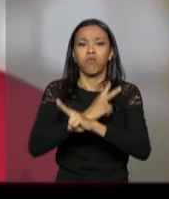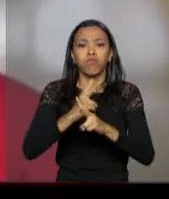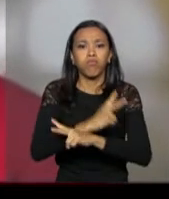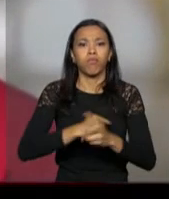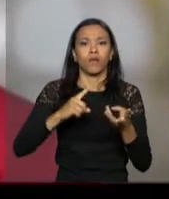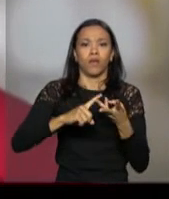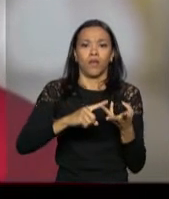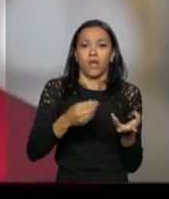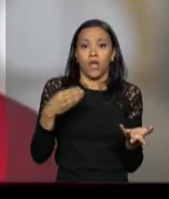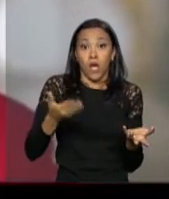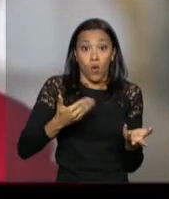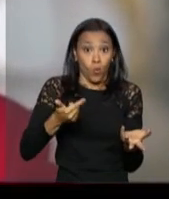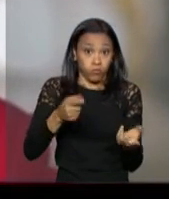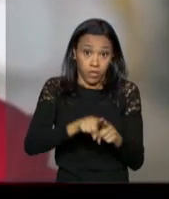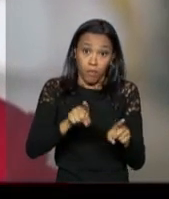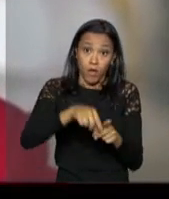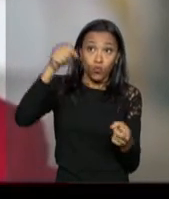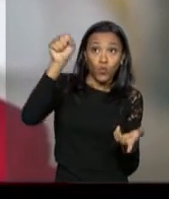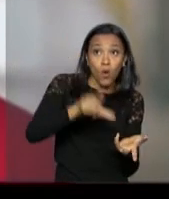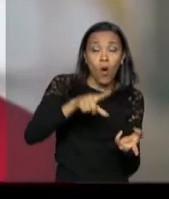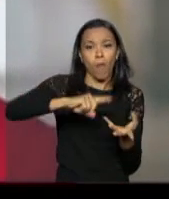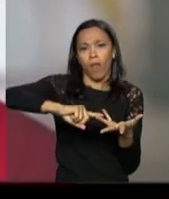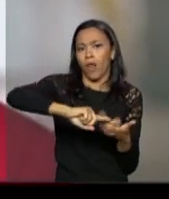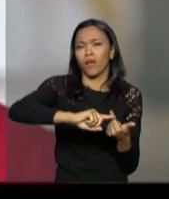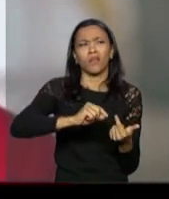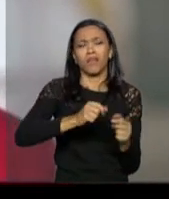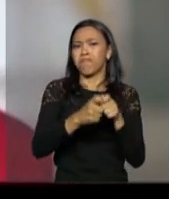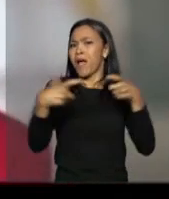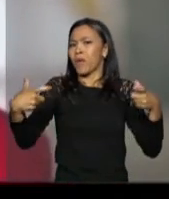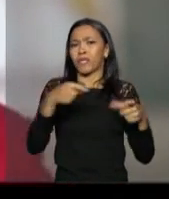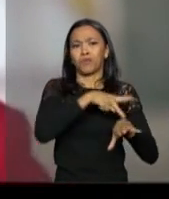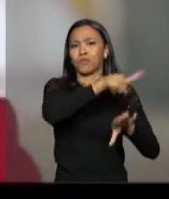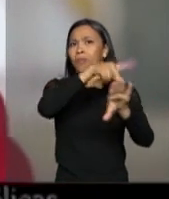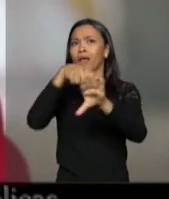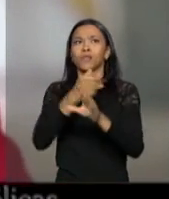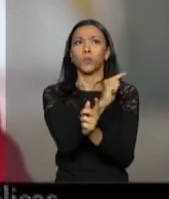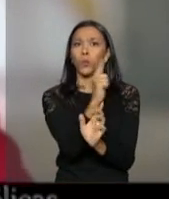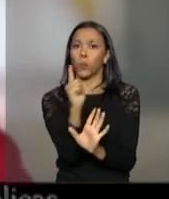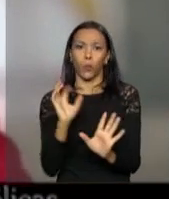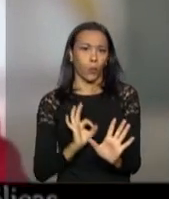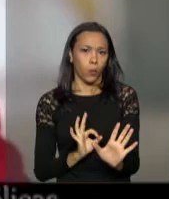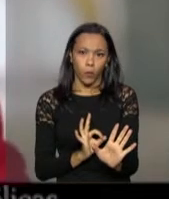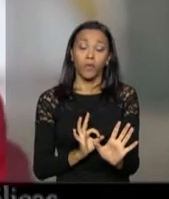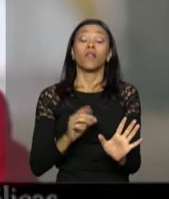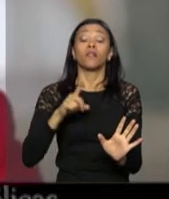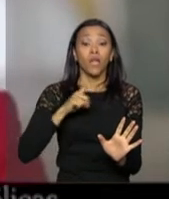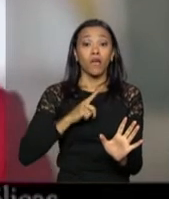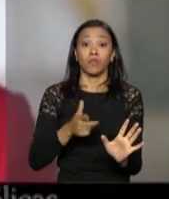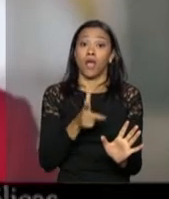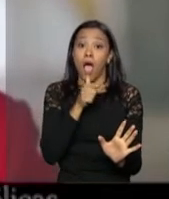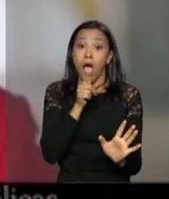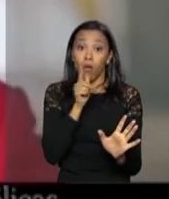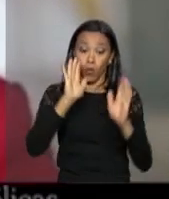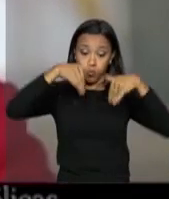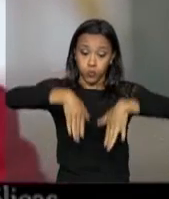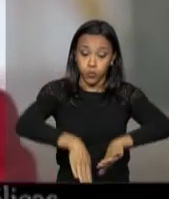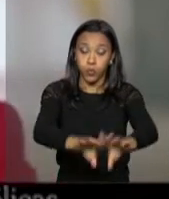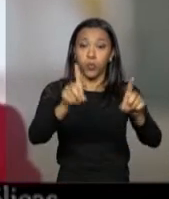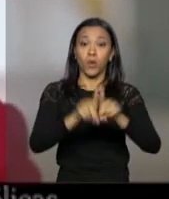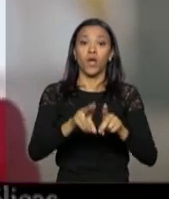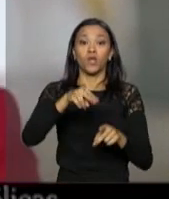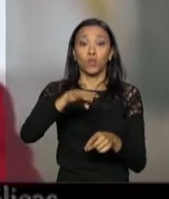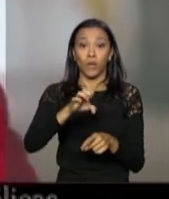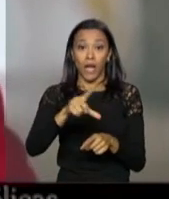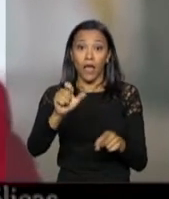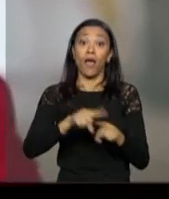de energia, o que não ocorre, aliás, na maioria dos países. Temos usinas hidrelétricas, nucleares,